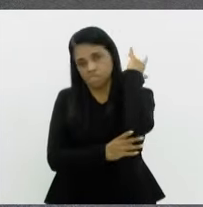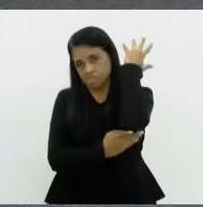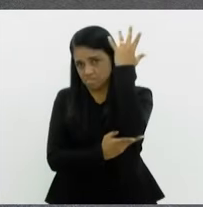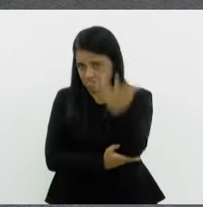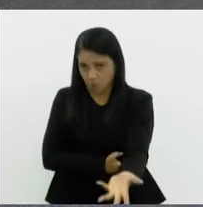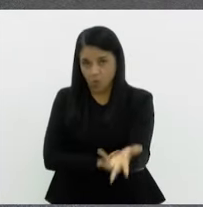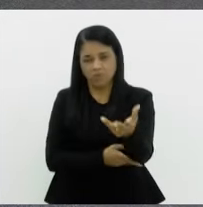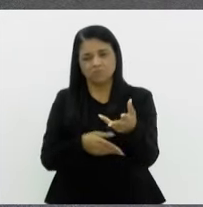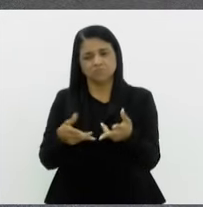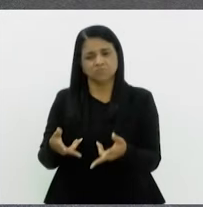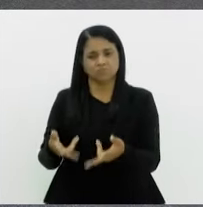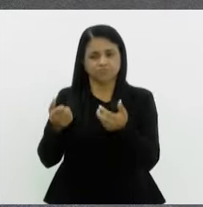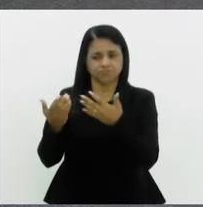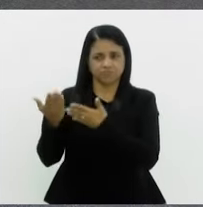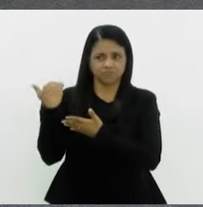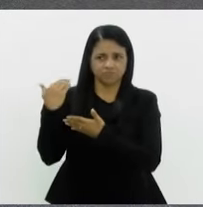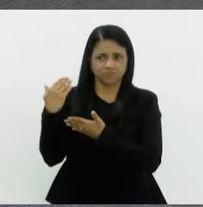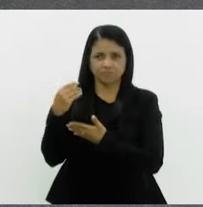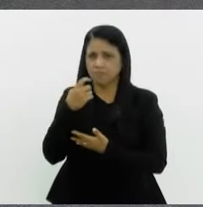vimos recentemente aí, né,